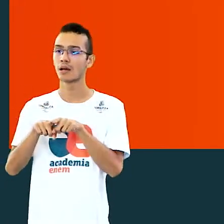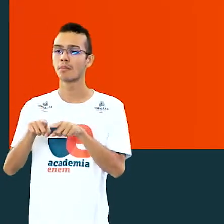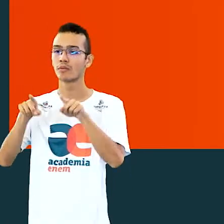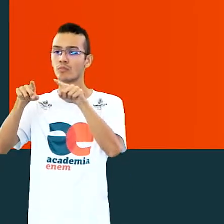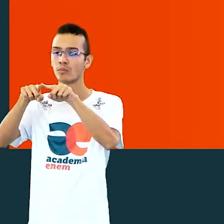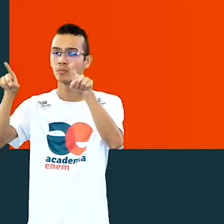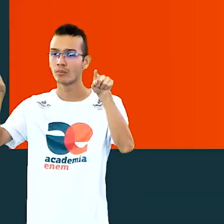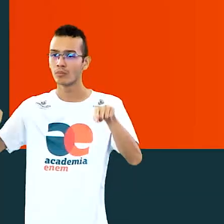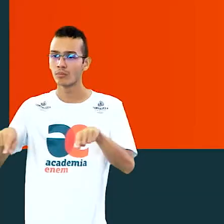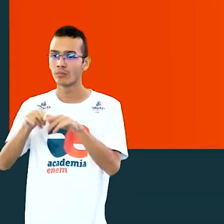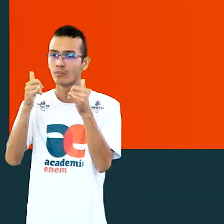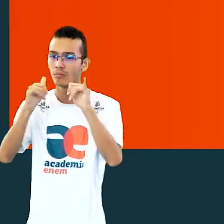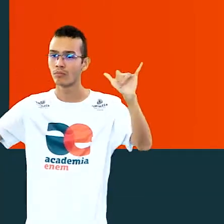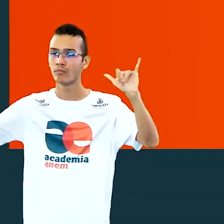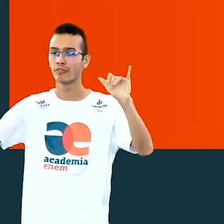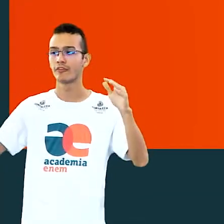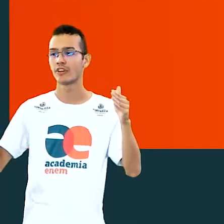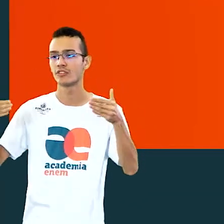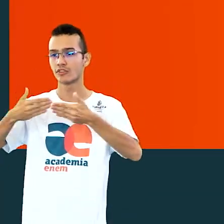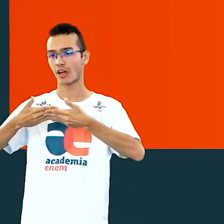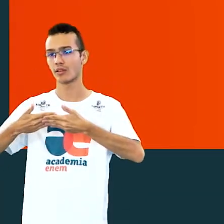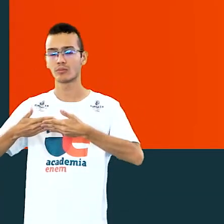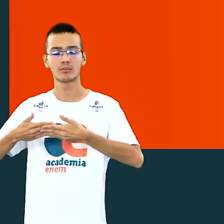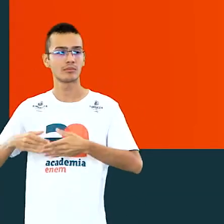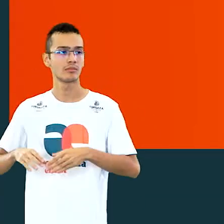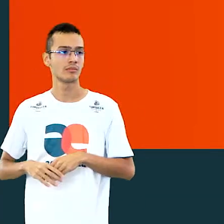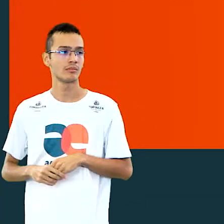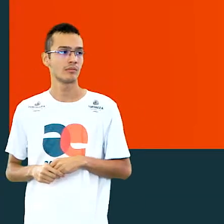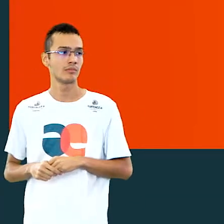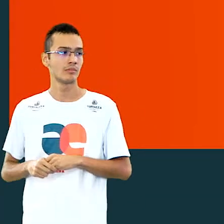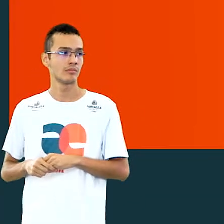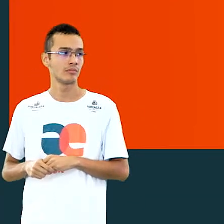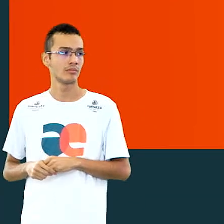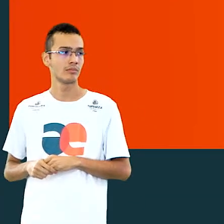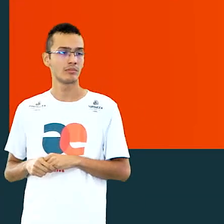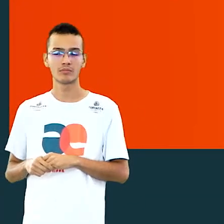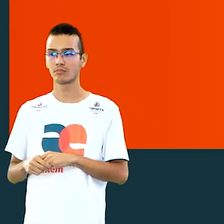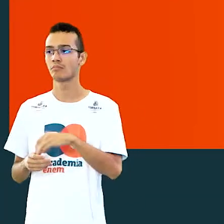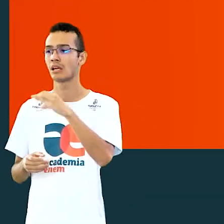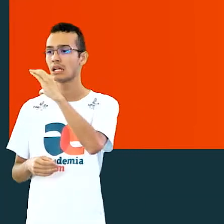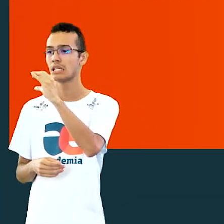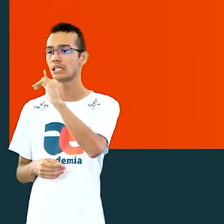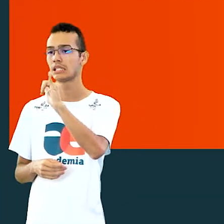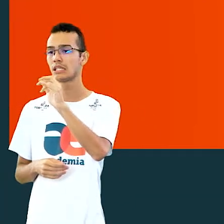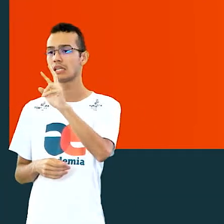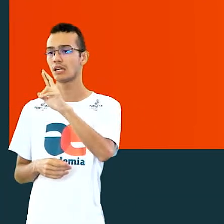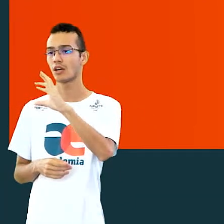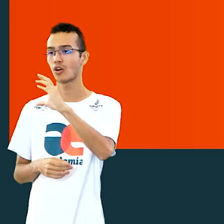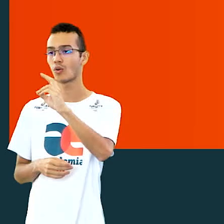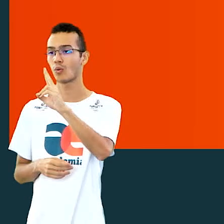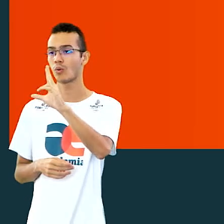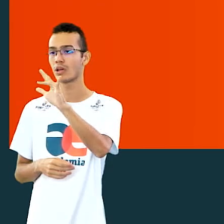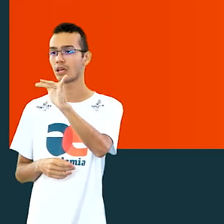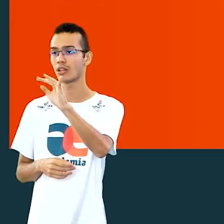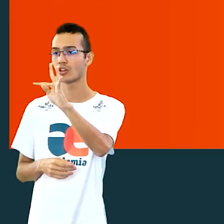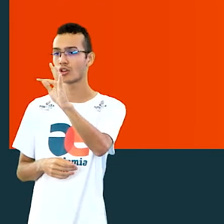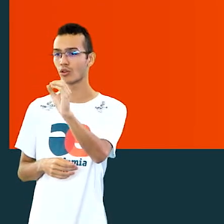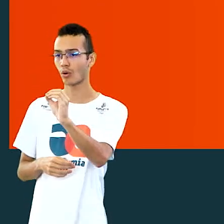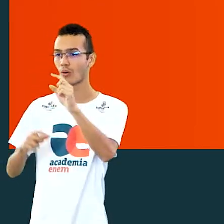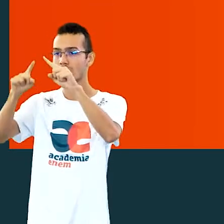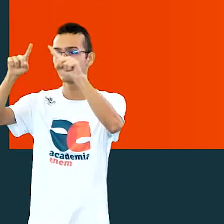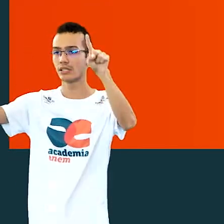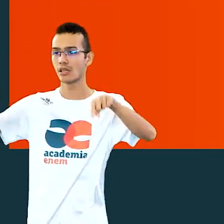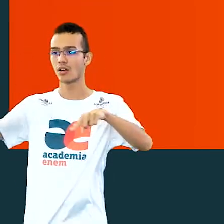Professor, então quer dizer que se eu estivesse flutuando com o dedo na tomada, eu não tomaria choque?